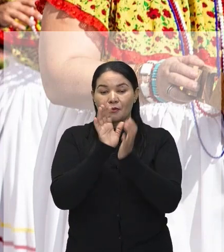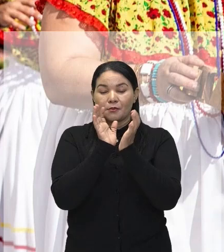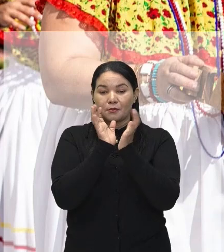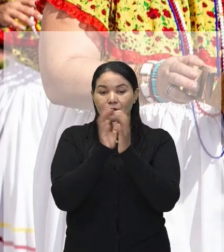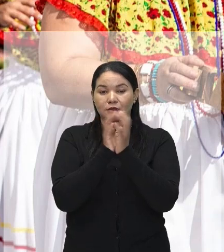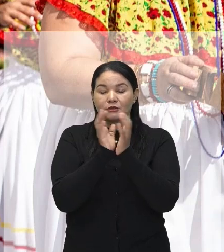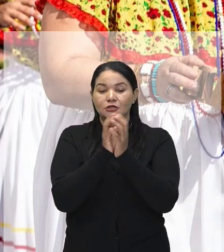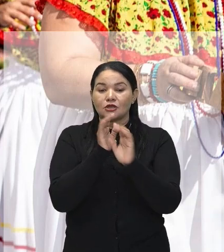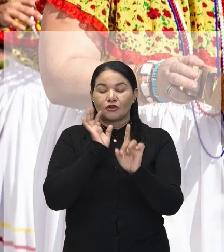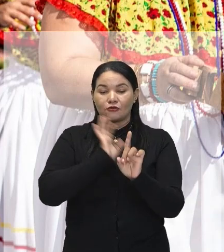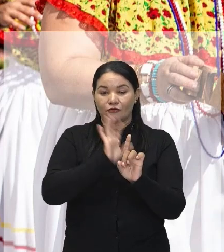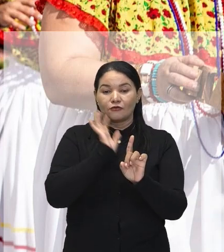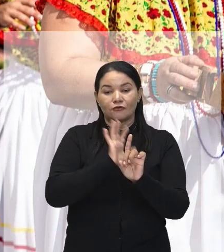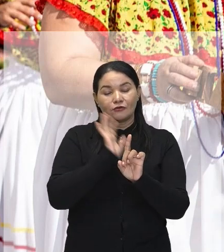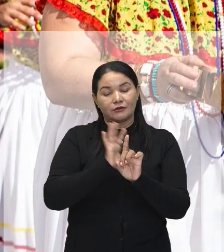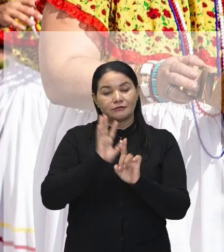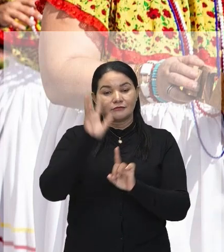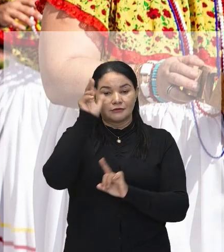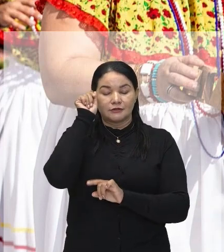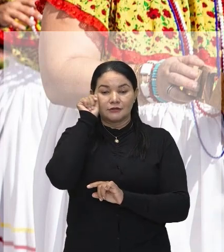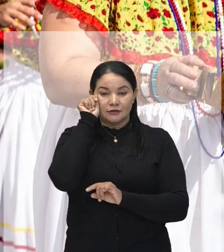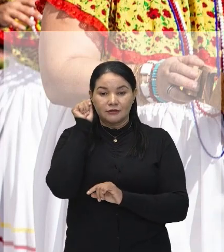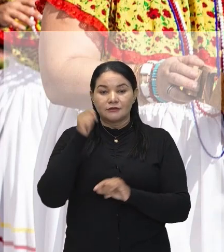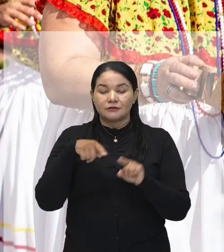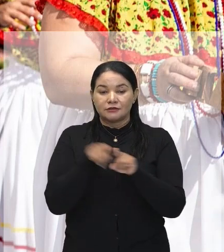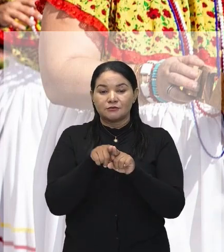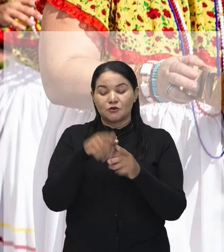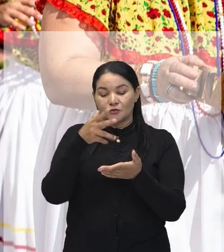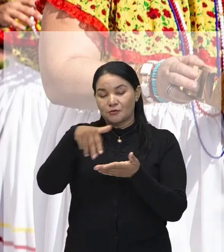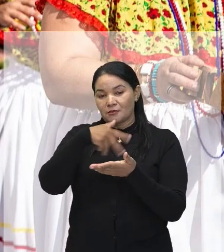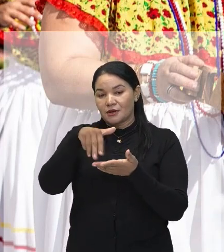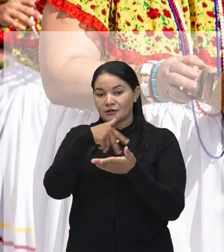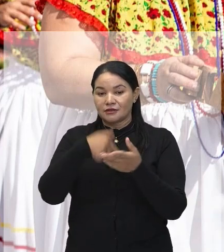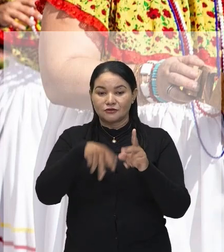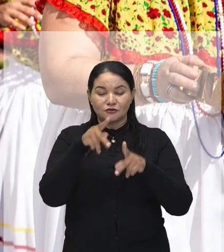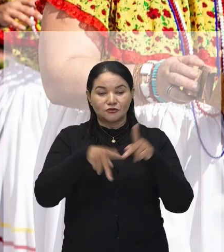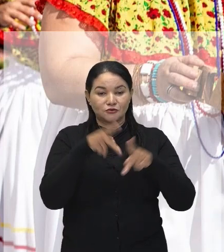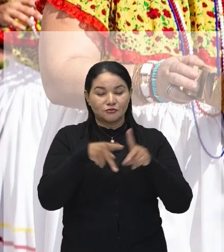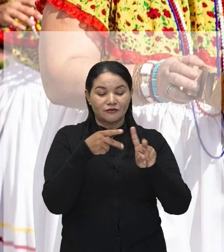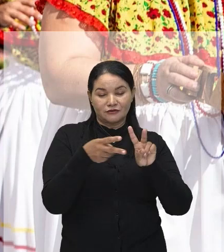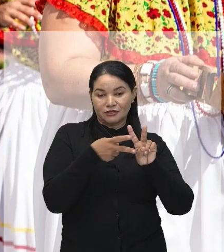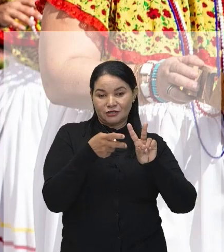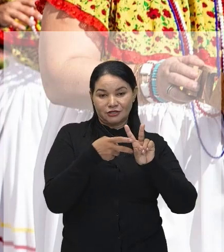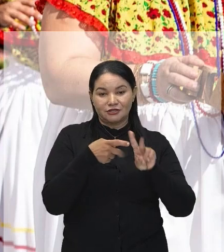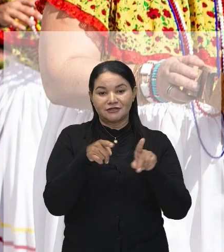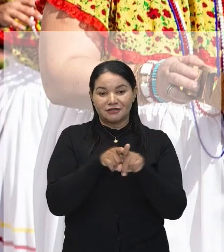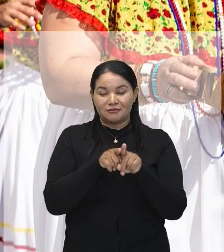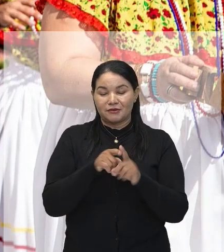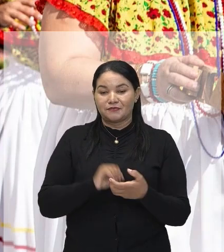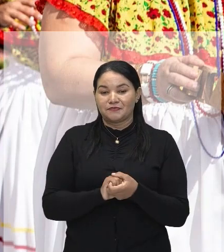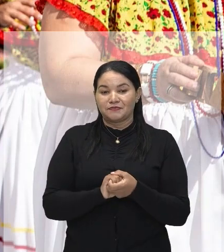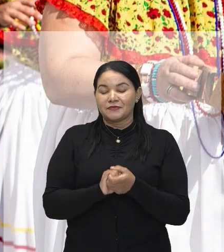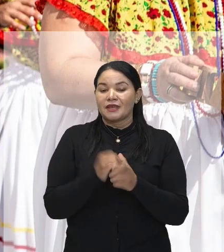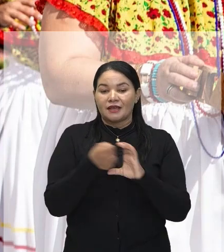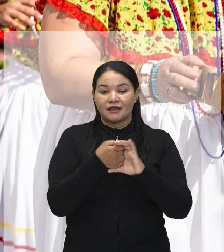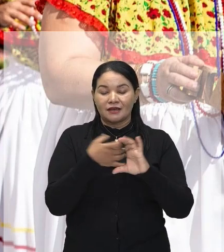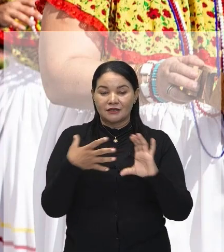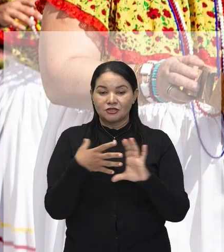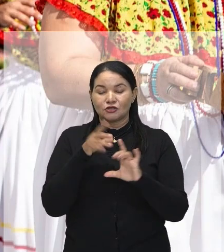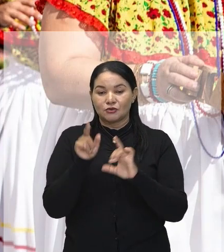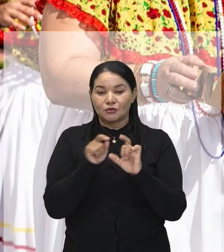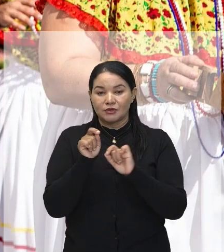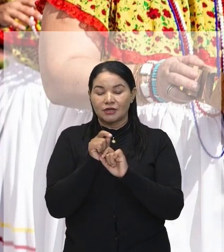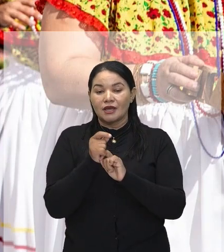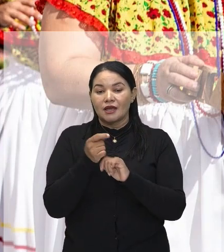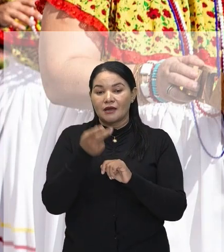dos batuques africanos e dos bailados indígenas. Uma das características desse samba é que os